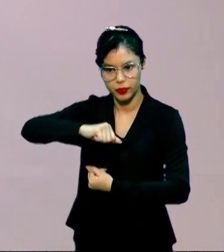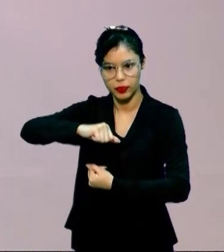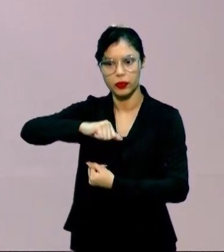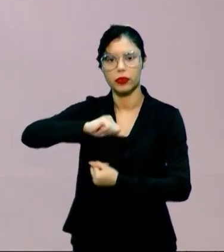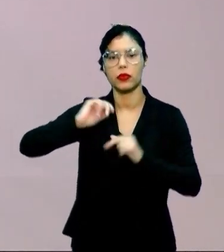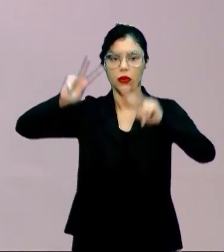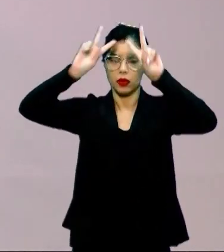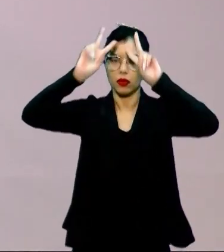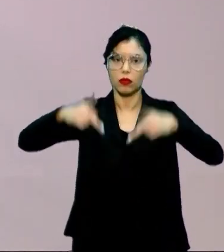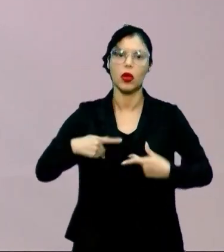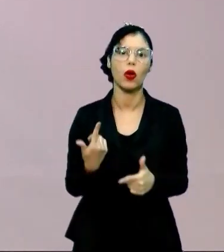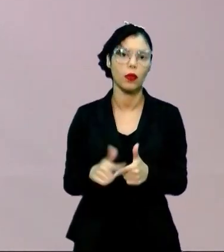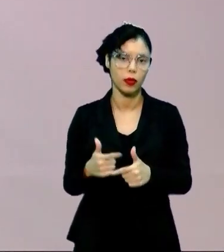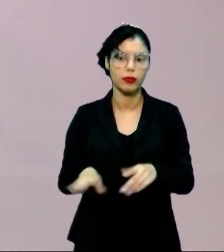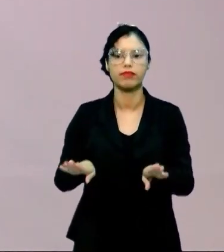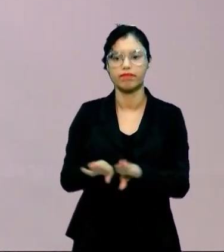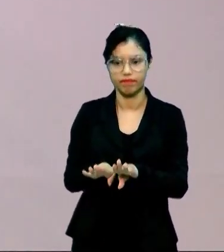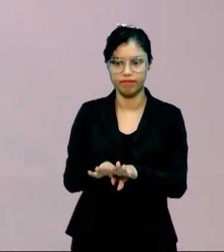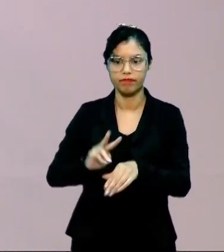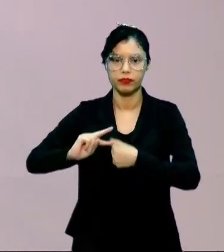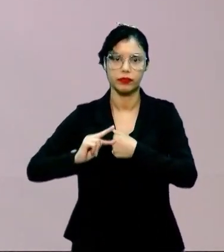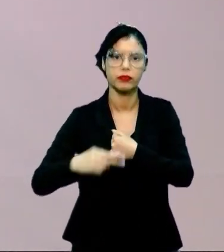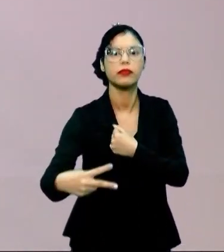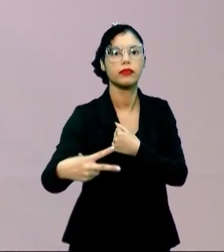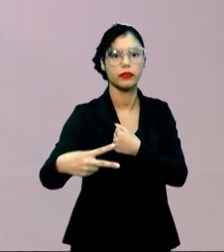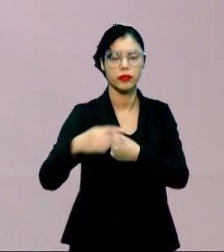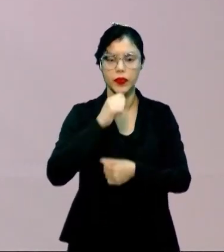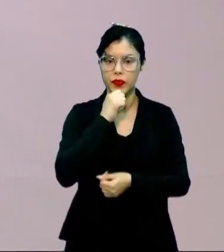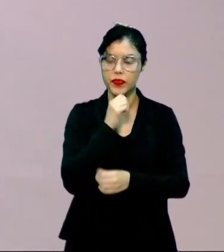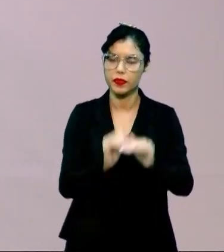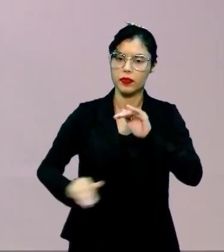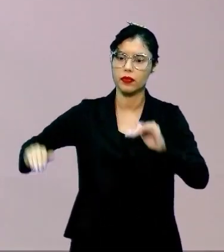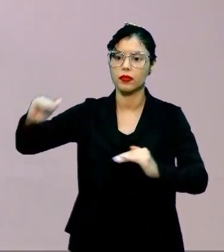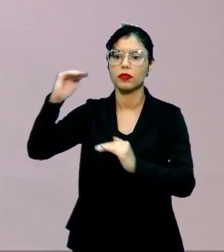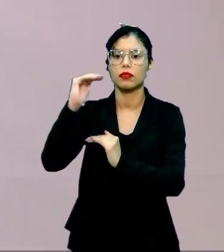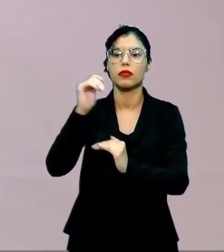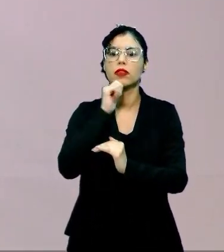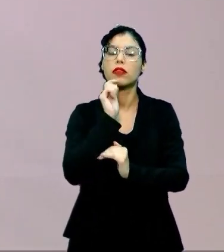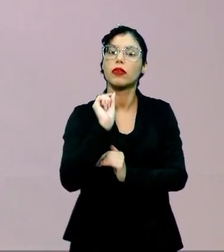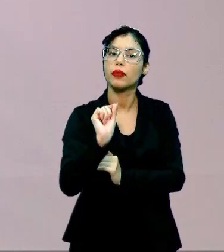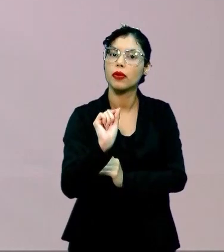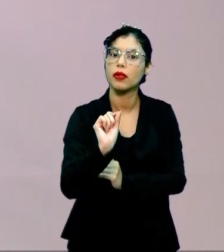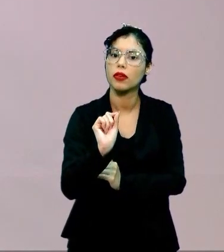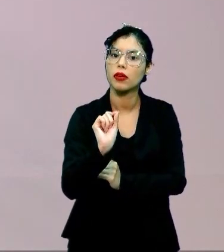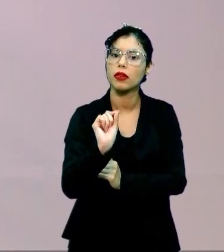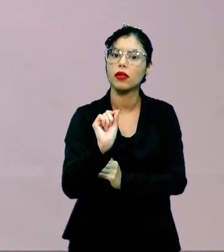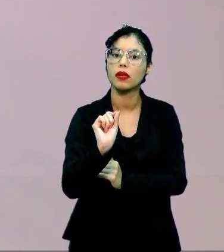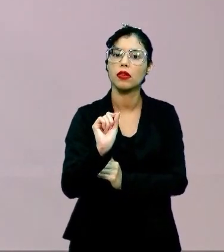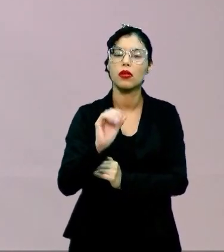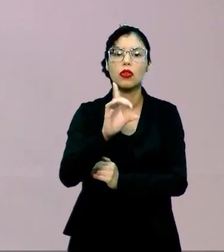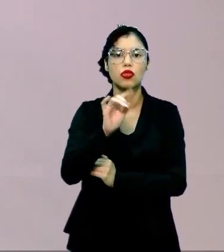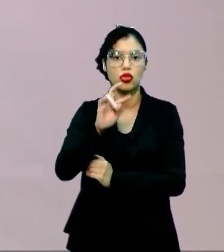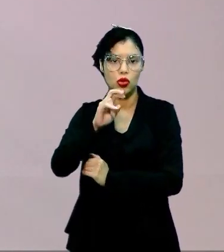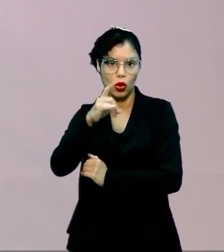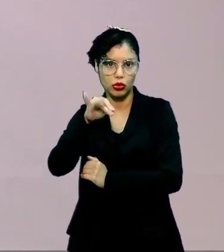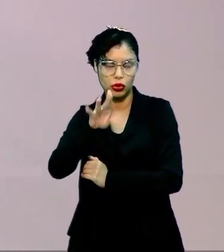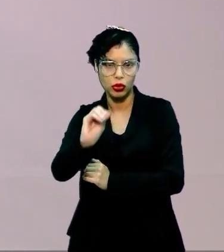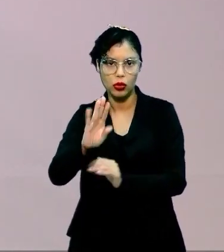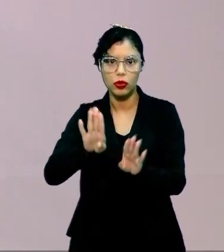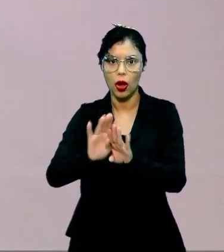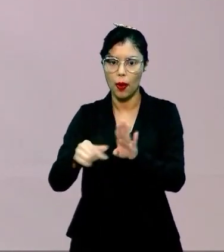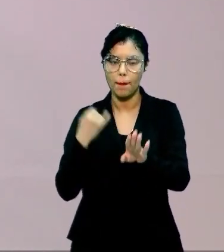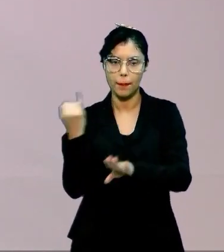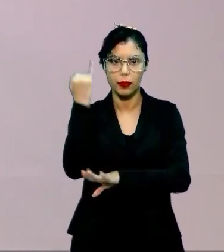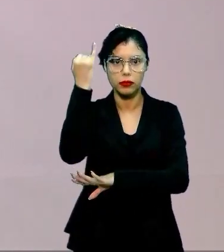vida humana. Ok? Então, o que é que ficou ali em cima, professor? O dióxido de carbono como elemento